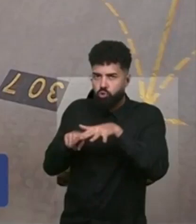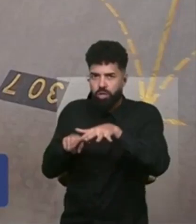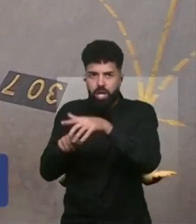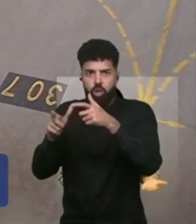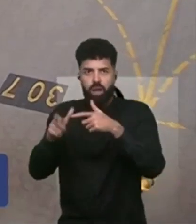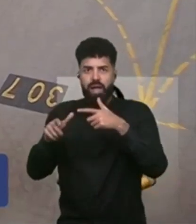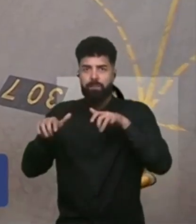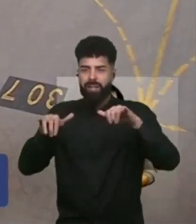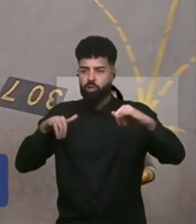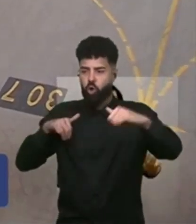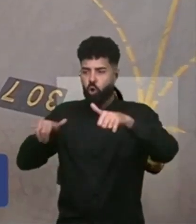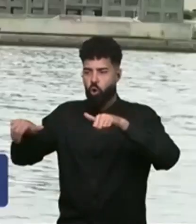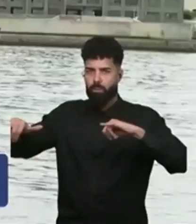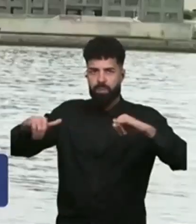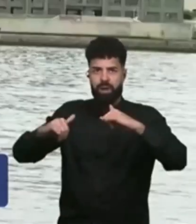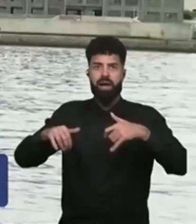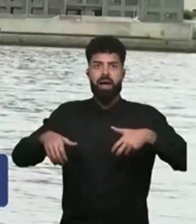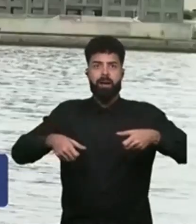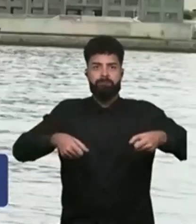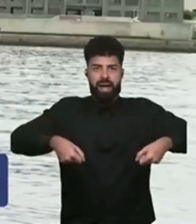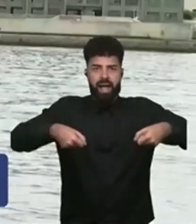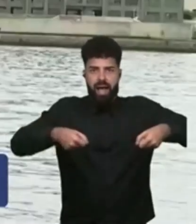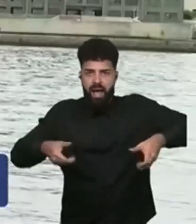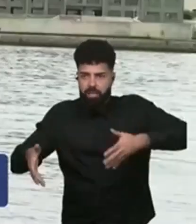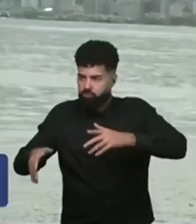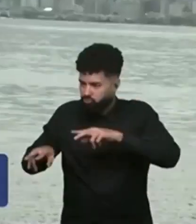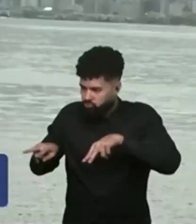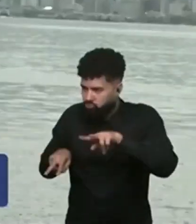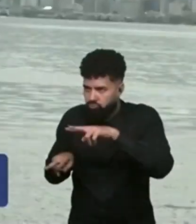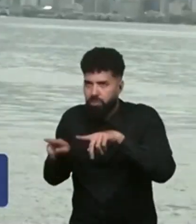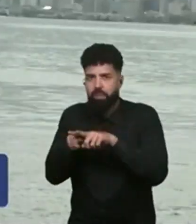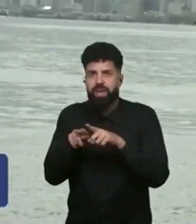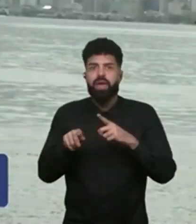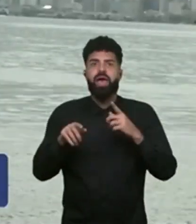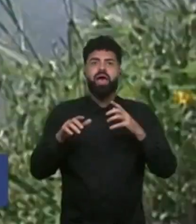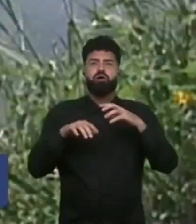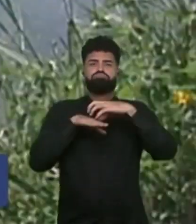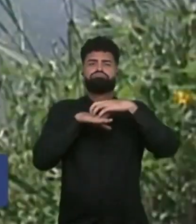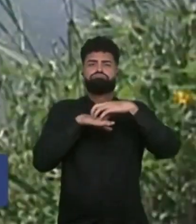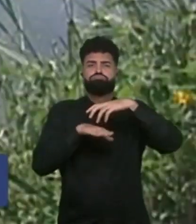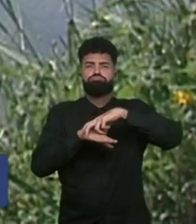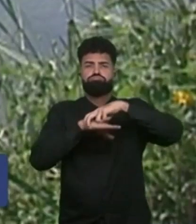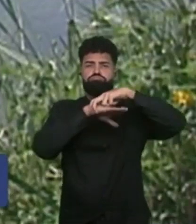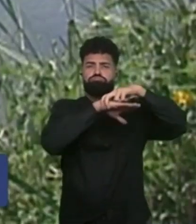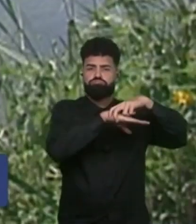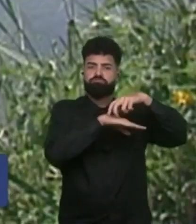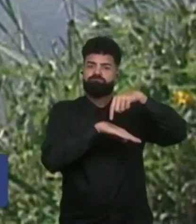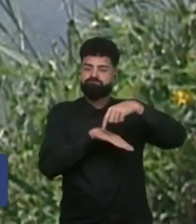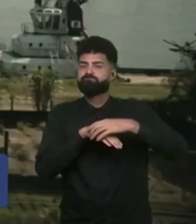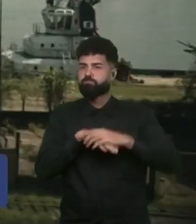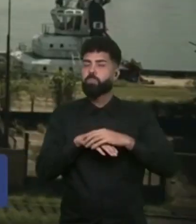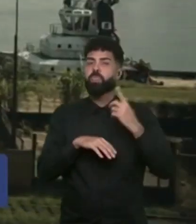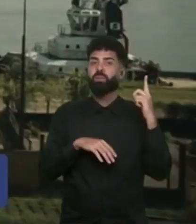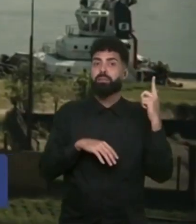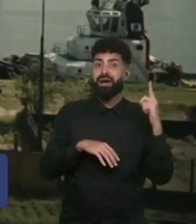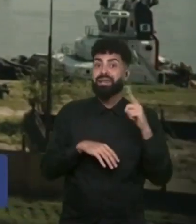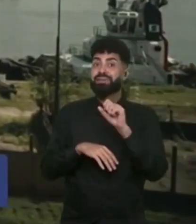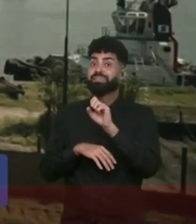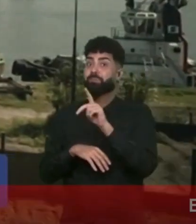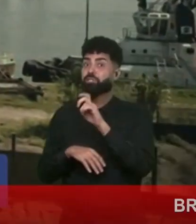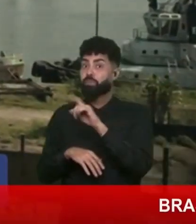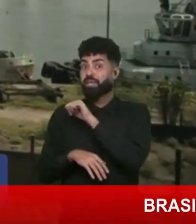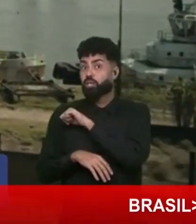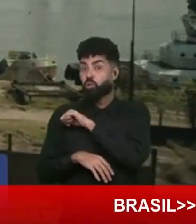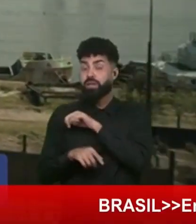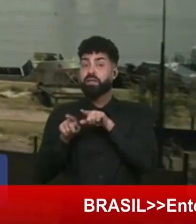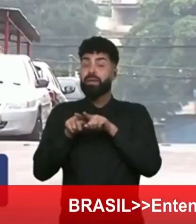Janeiro para combater a lavagem de dinheiro e recuperação de ativos para enfraquecer o poder financeiro das quadrilhas. Da Rádio